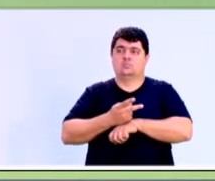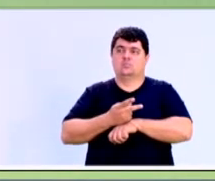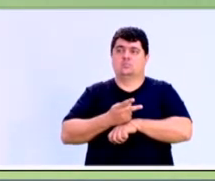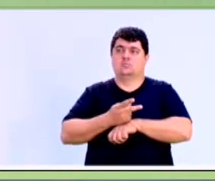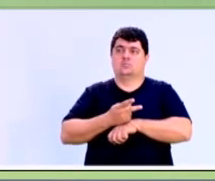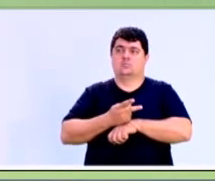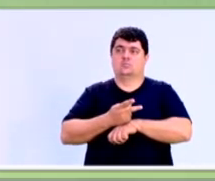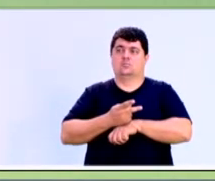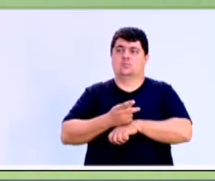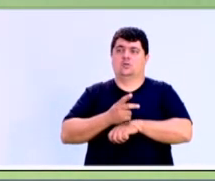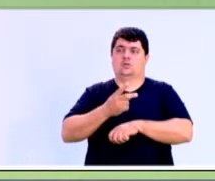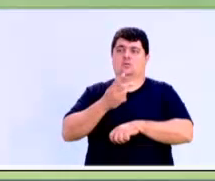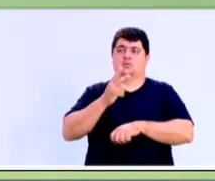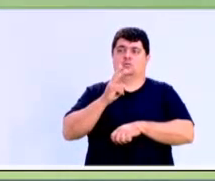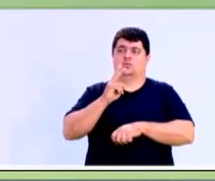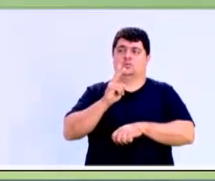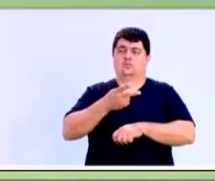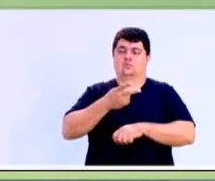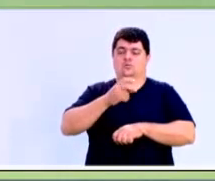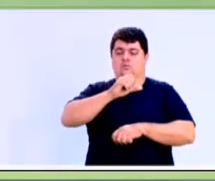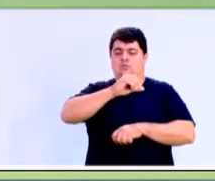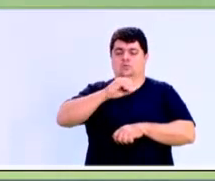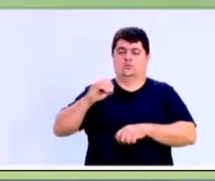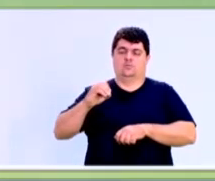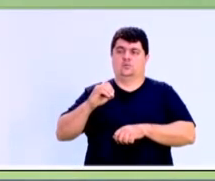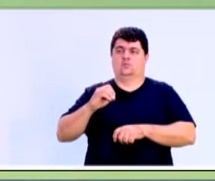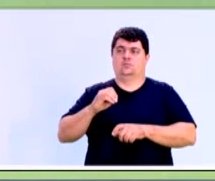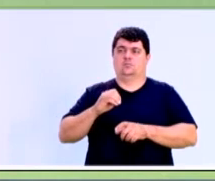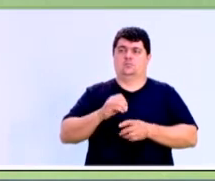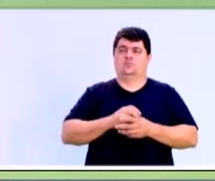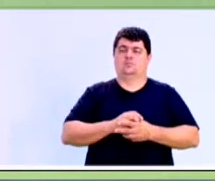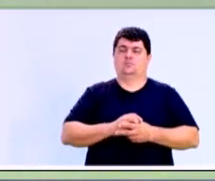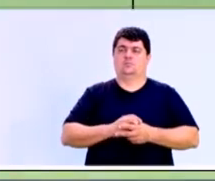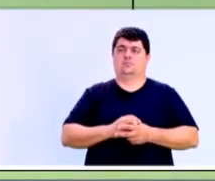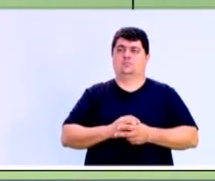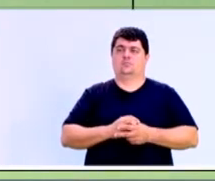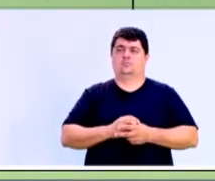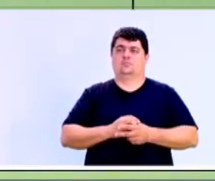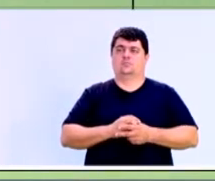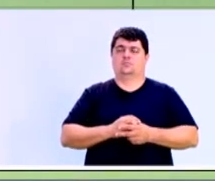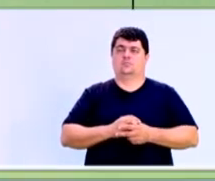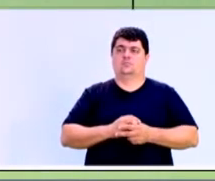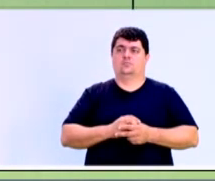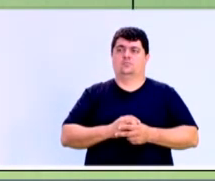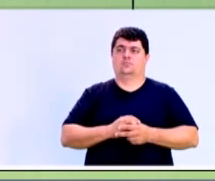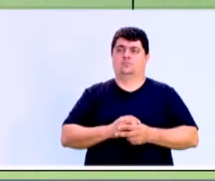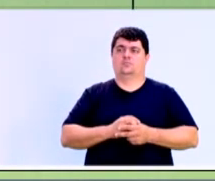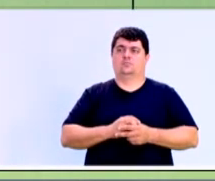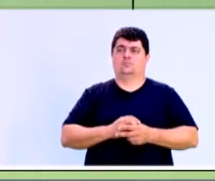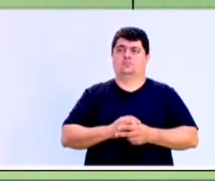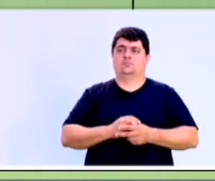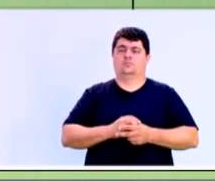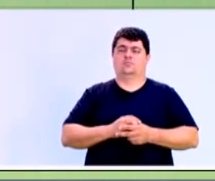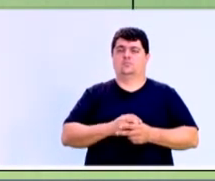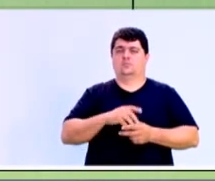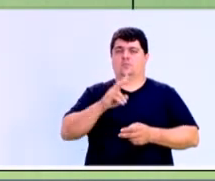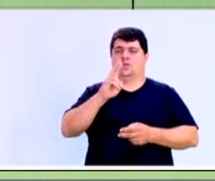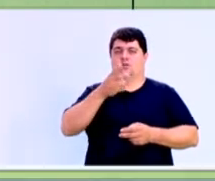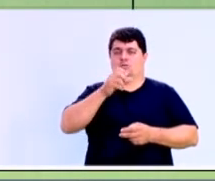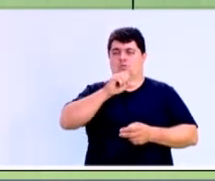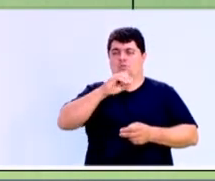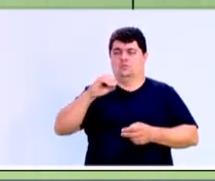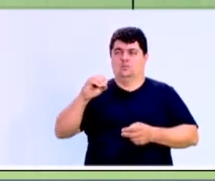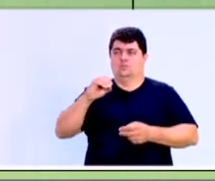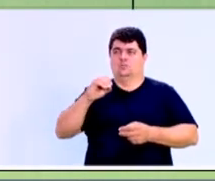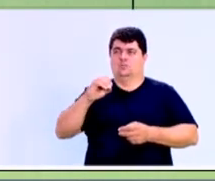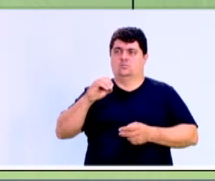também. 2.900. 2.900, ok? Só para mostrar aqui de onde a gente está tirando. Então, meu passivo não circulante é